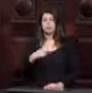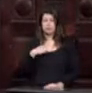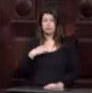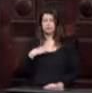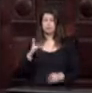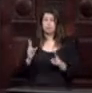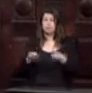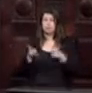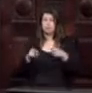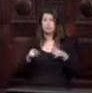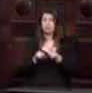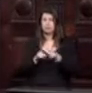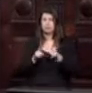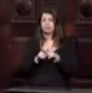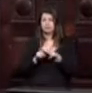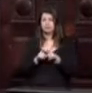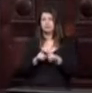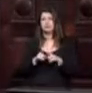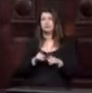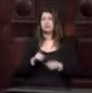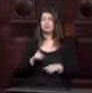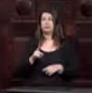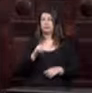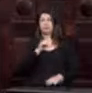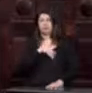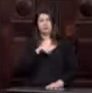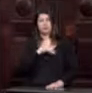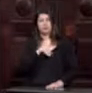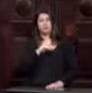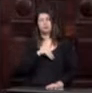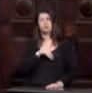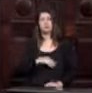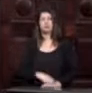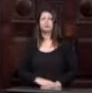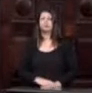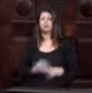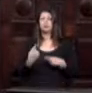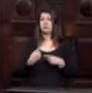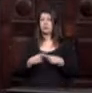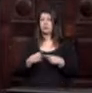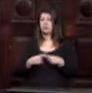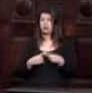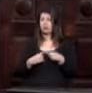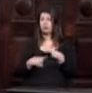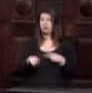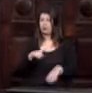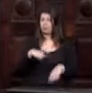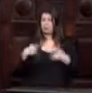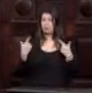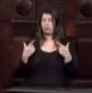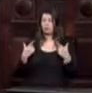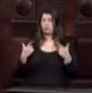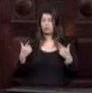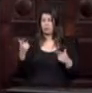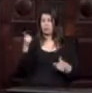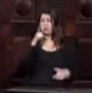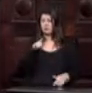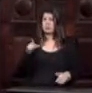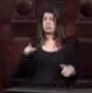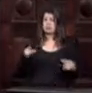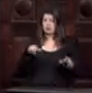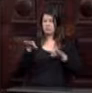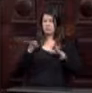vigore também um teto salarial, para que a gente possa corrigir distorções